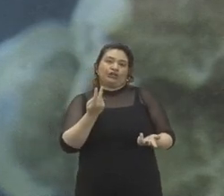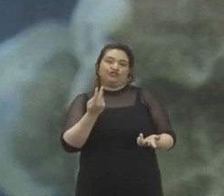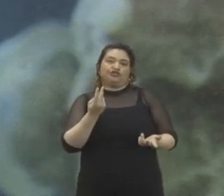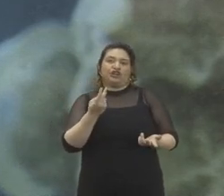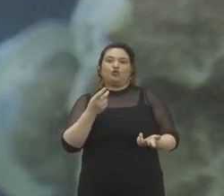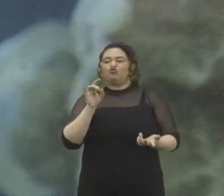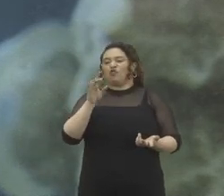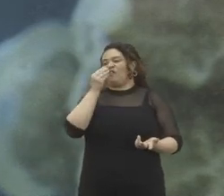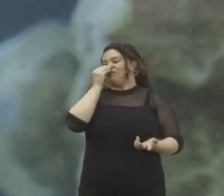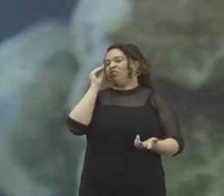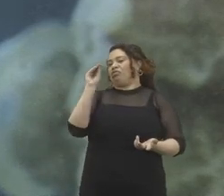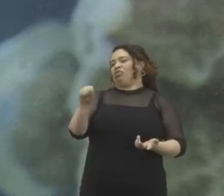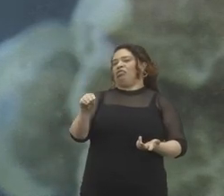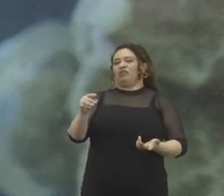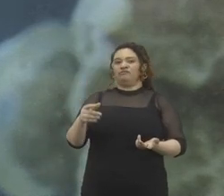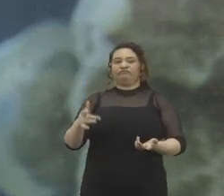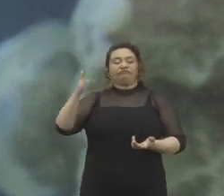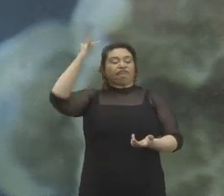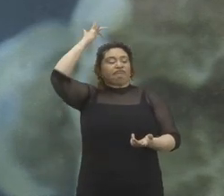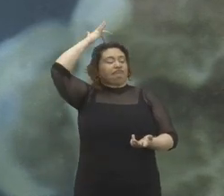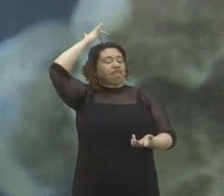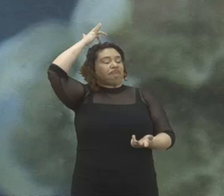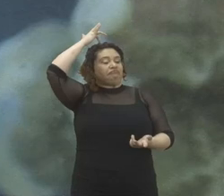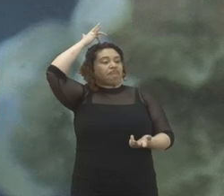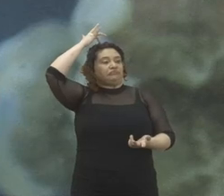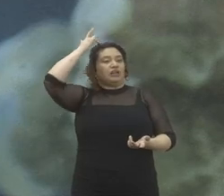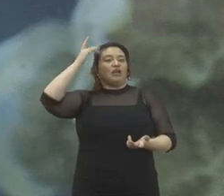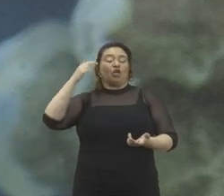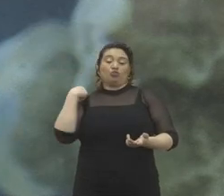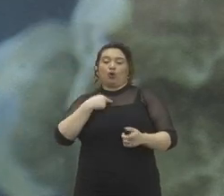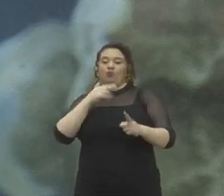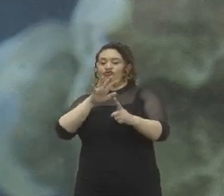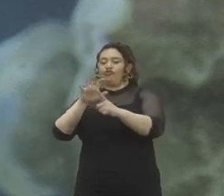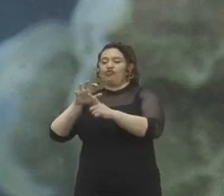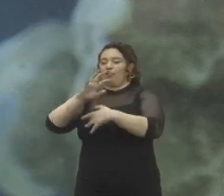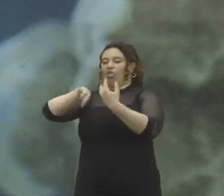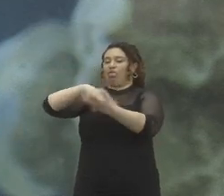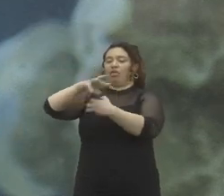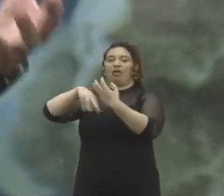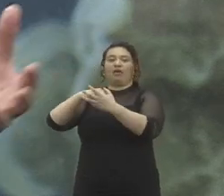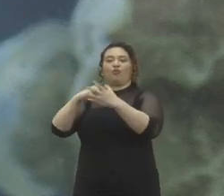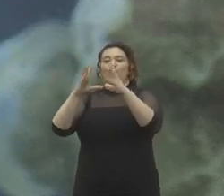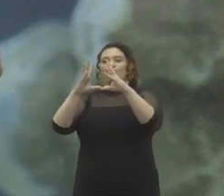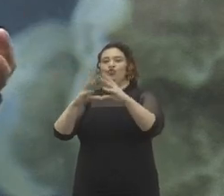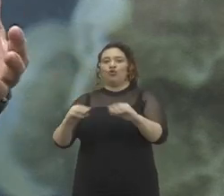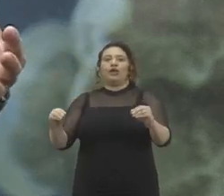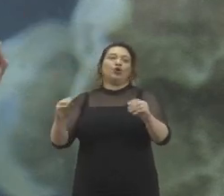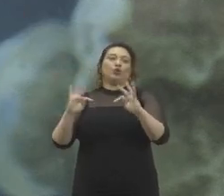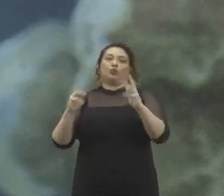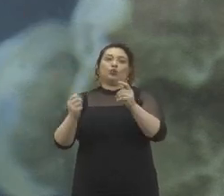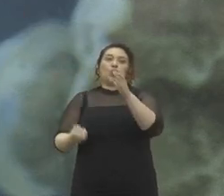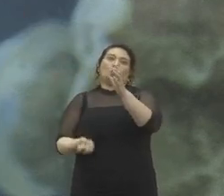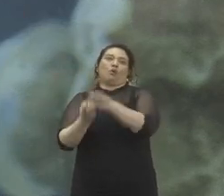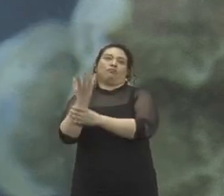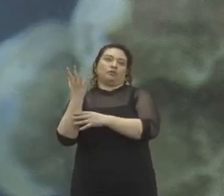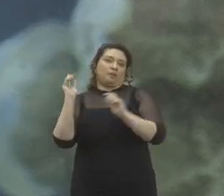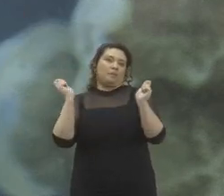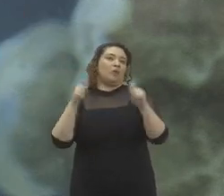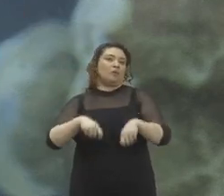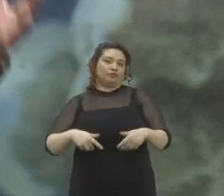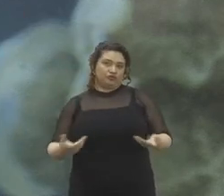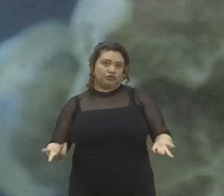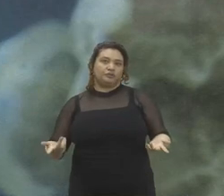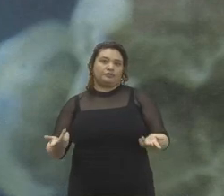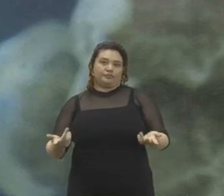simplesmente ser Aral Altos do Caos E aí as profecias se tornam autorre realizáveis né porque aí a